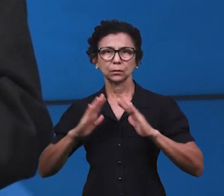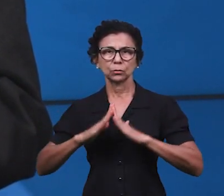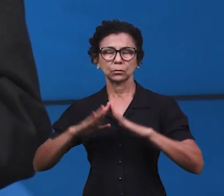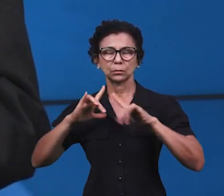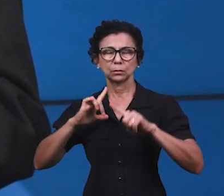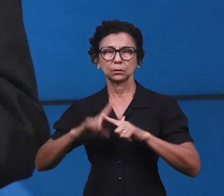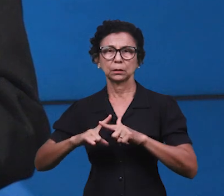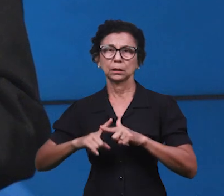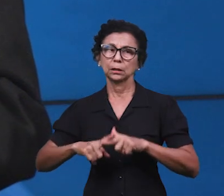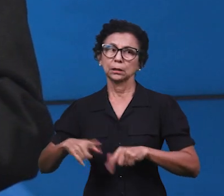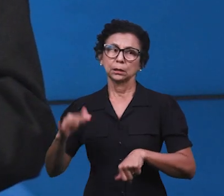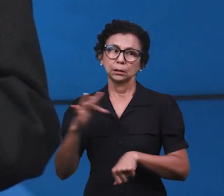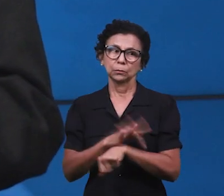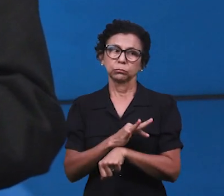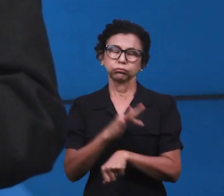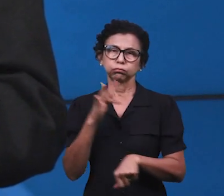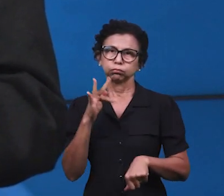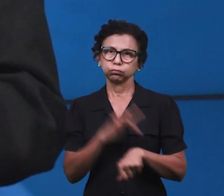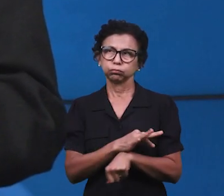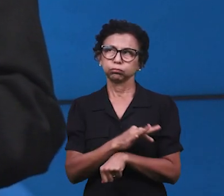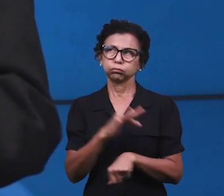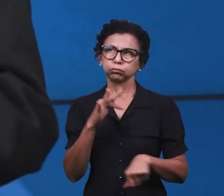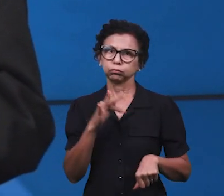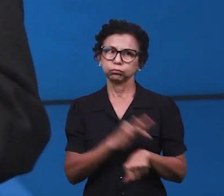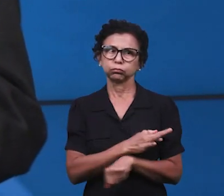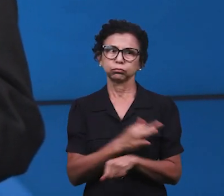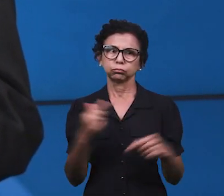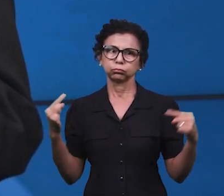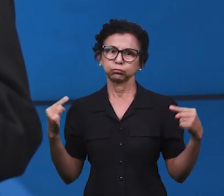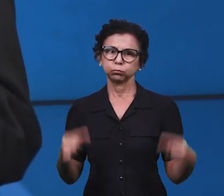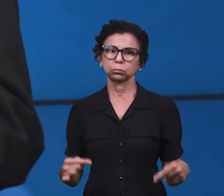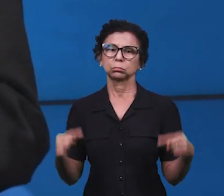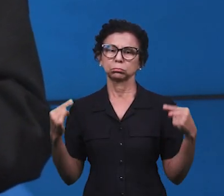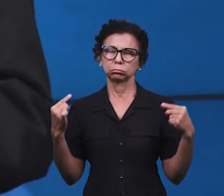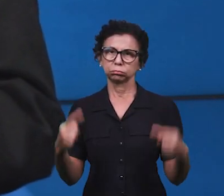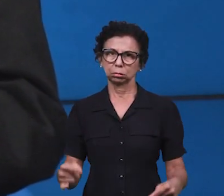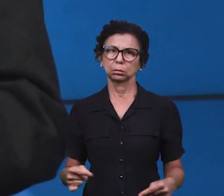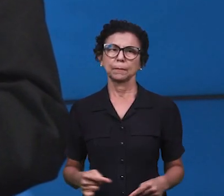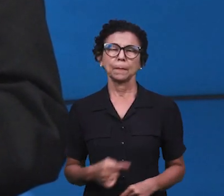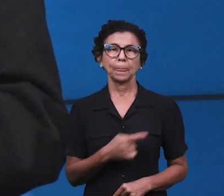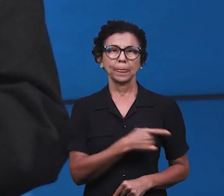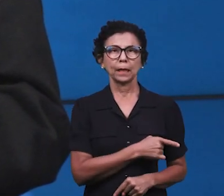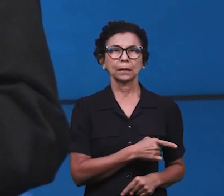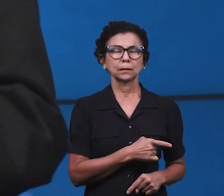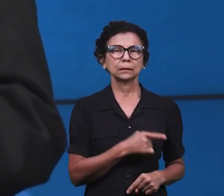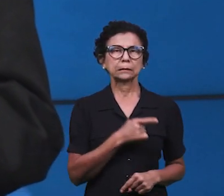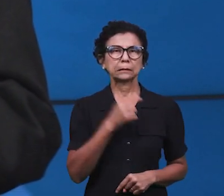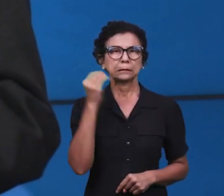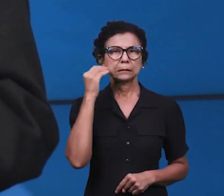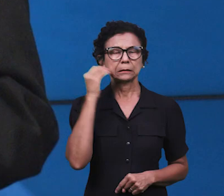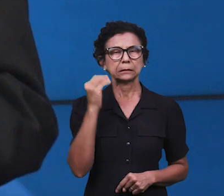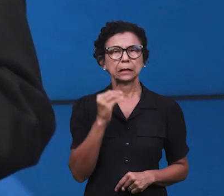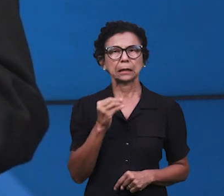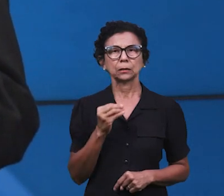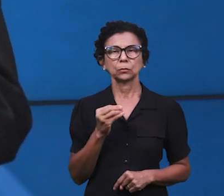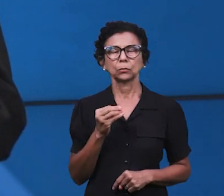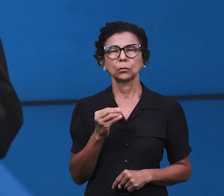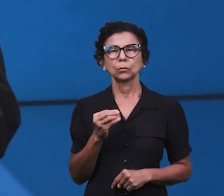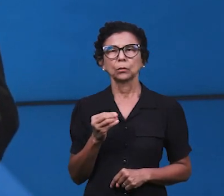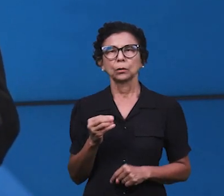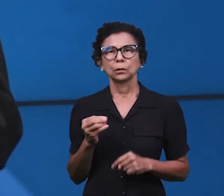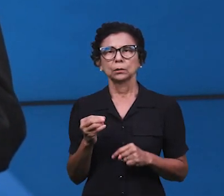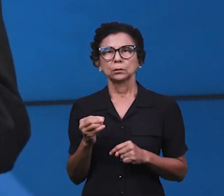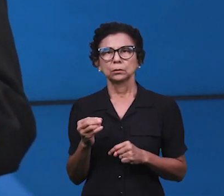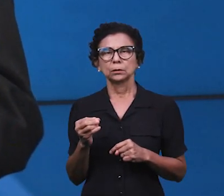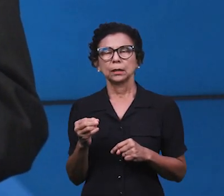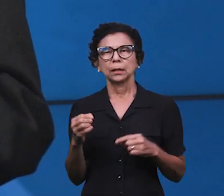ela resistir a ponto dos apóstolos dizerem, né? Quando tentaram impedir os apóstolos de pregar a palavra, eles disseram: